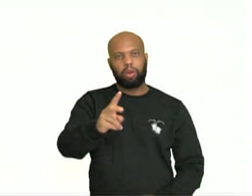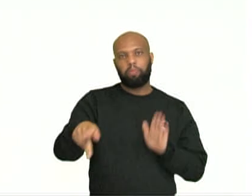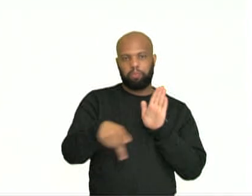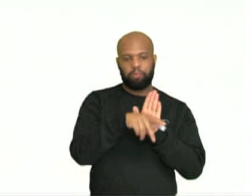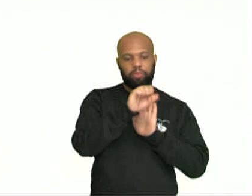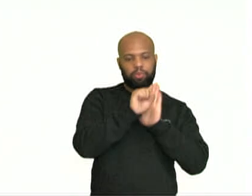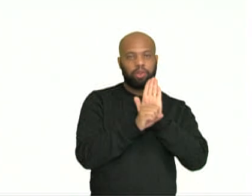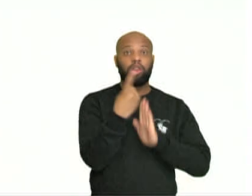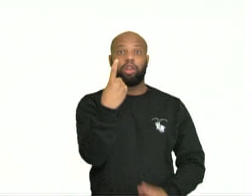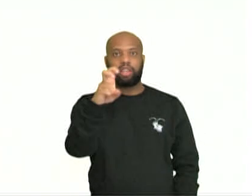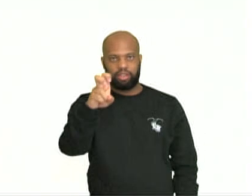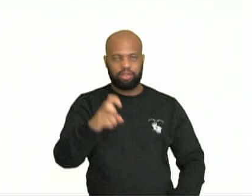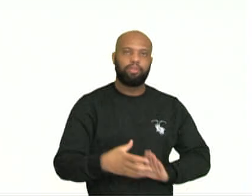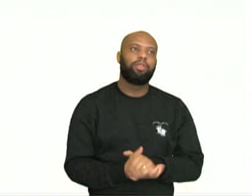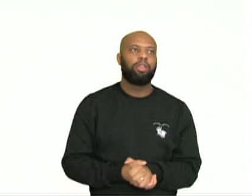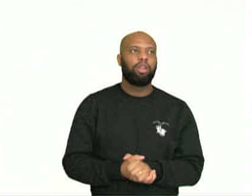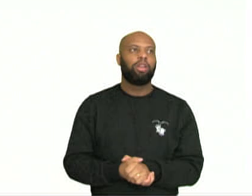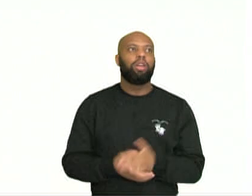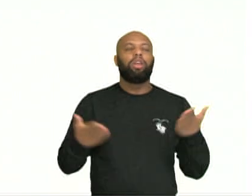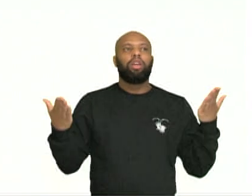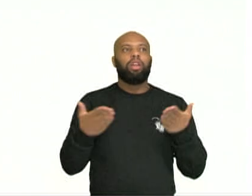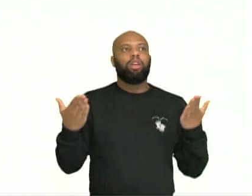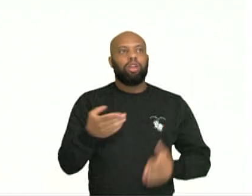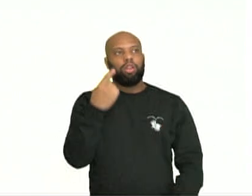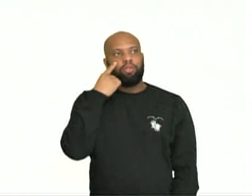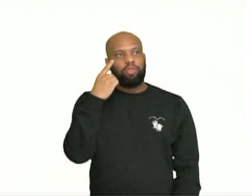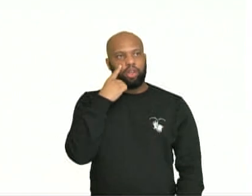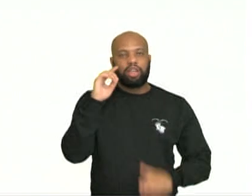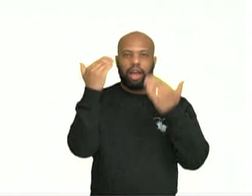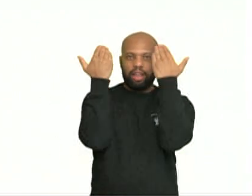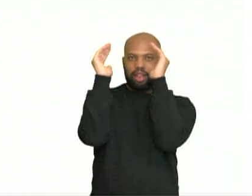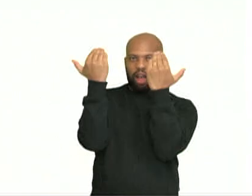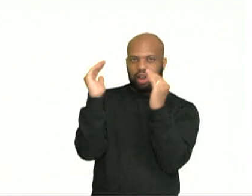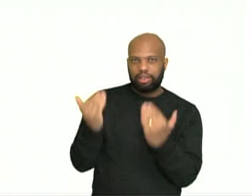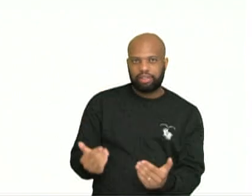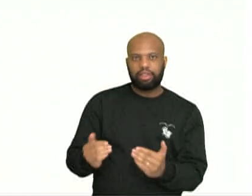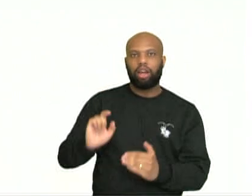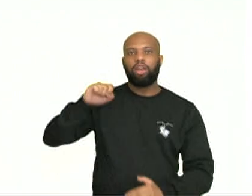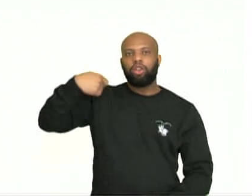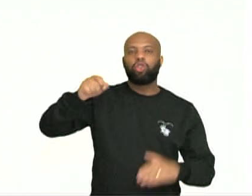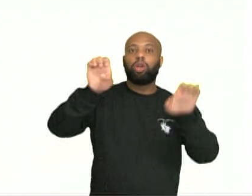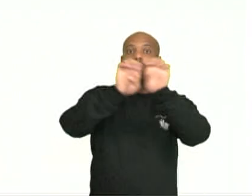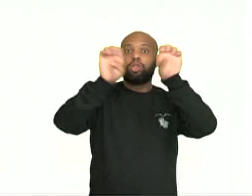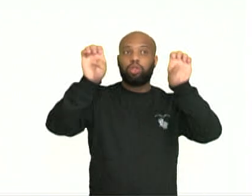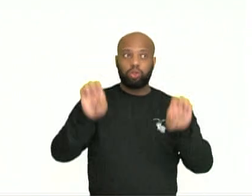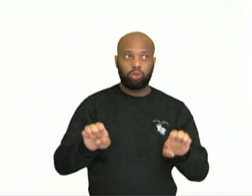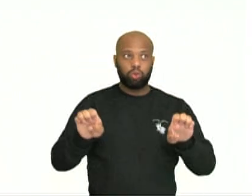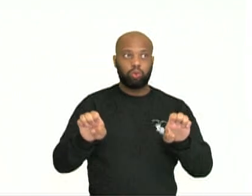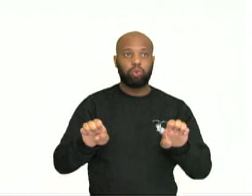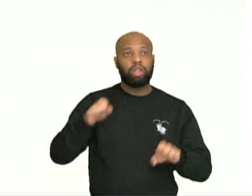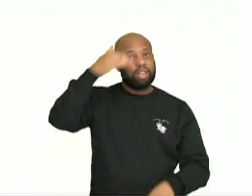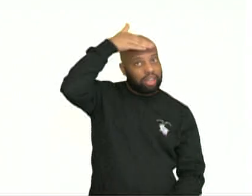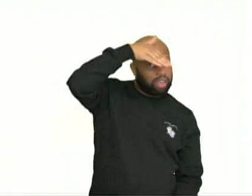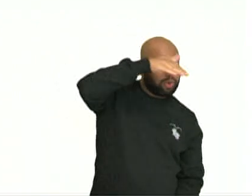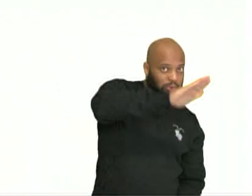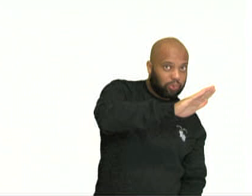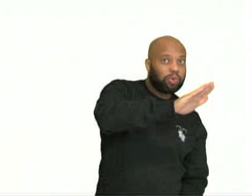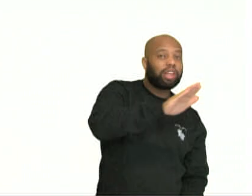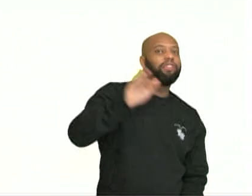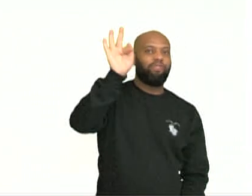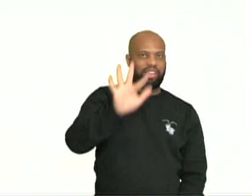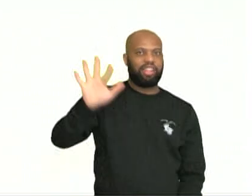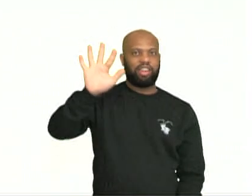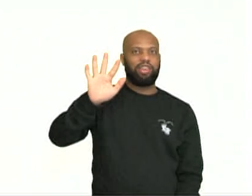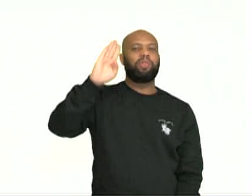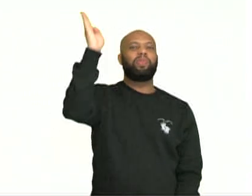XV. Para isso, vamos então analisar um pouquinho mais da estruturação da República Federativa